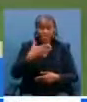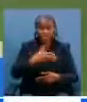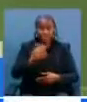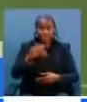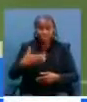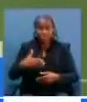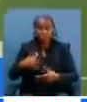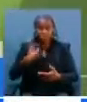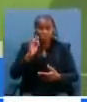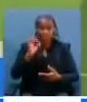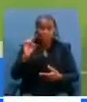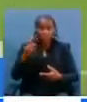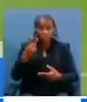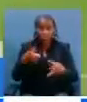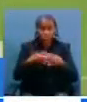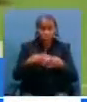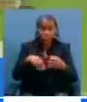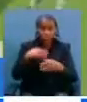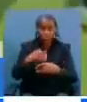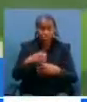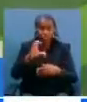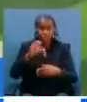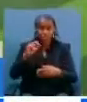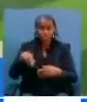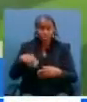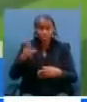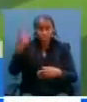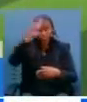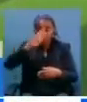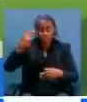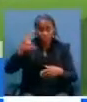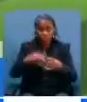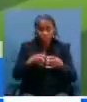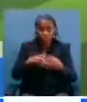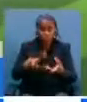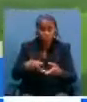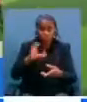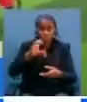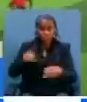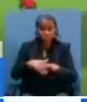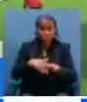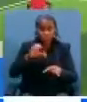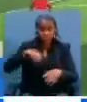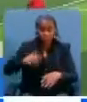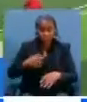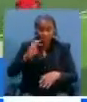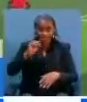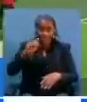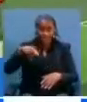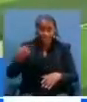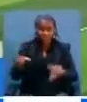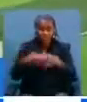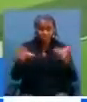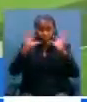ranking da fifa as duas equipas que se classificaram para o cairo egito e que estava no grupo de classificação do campeonato os ilegal é a inflação mais